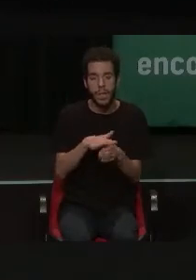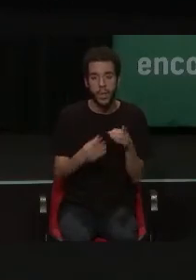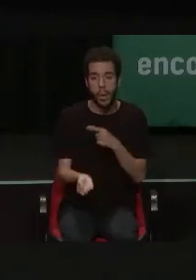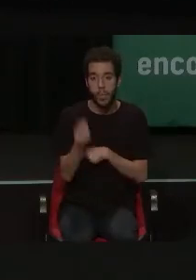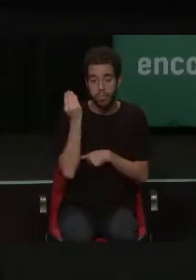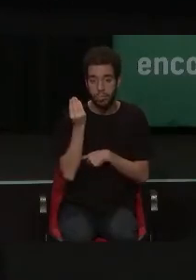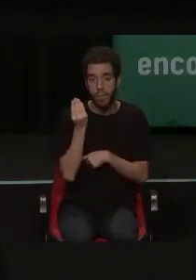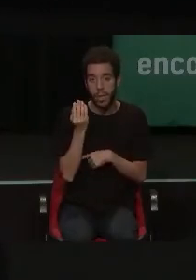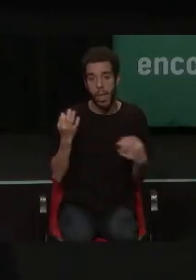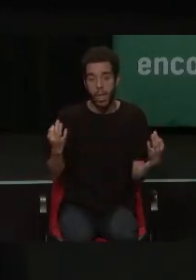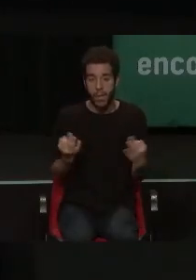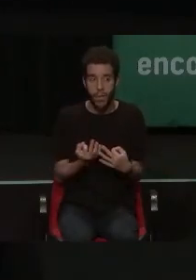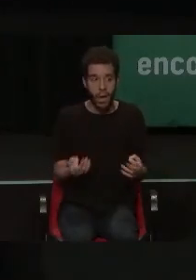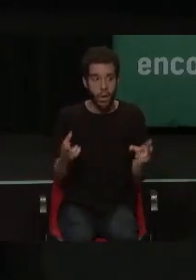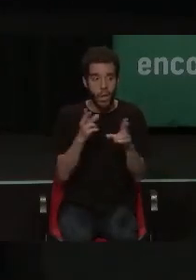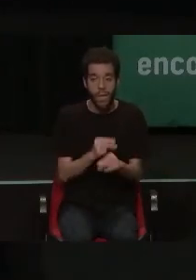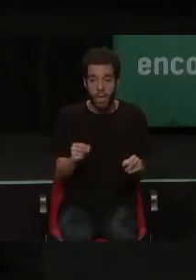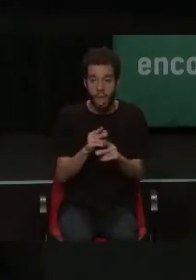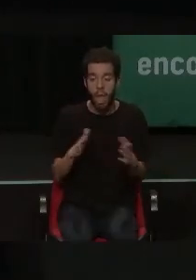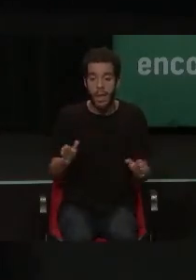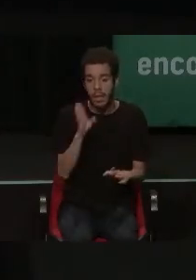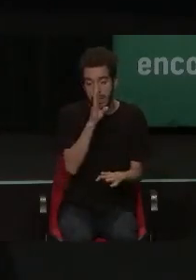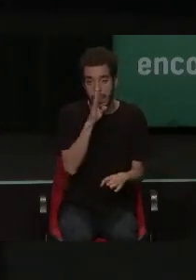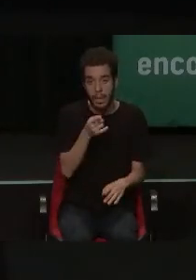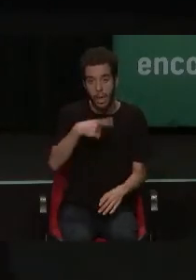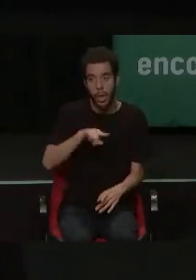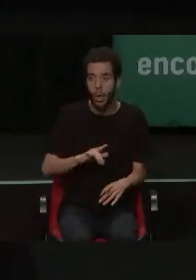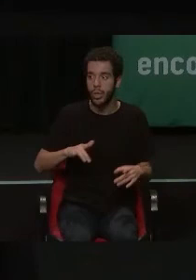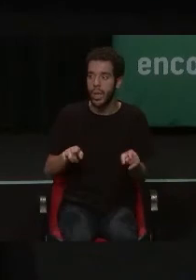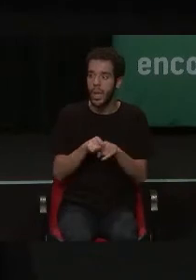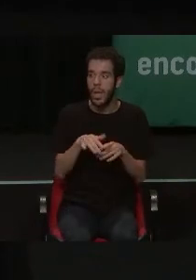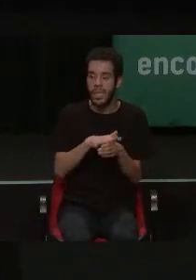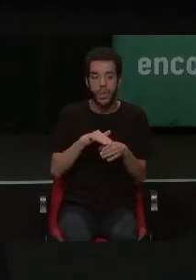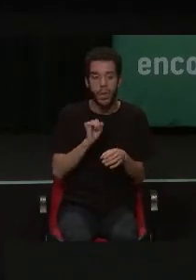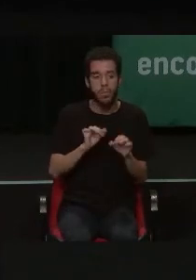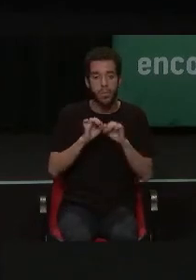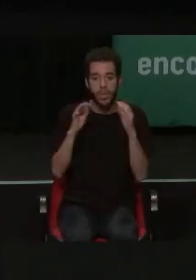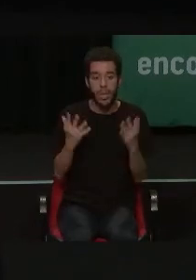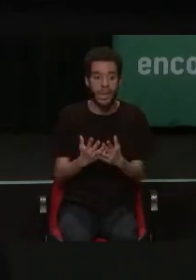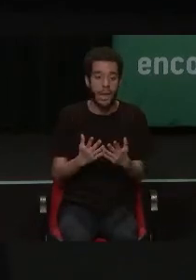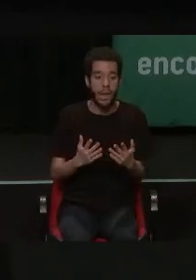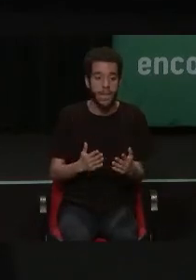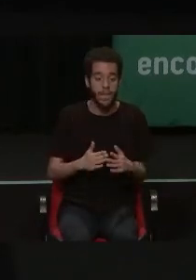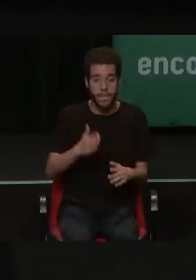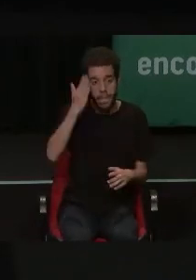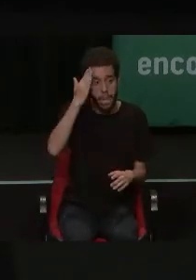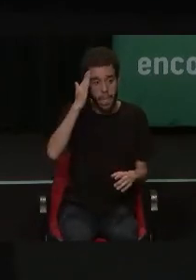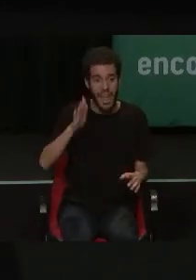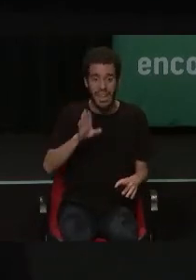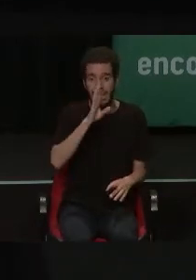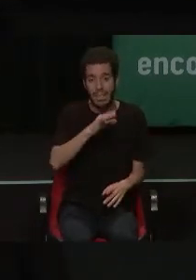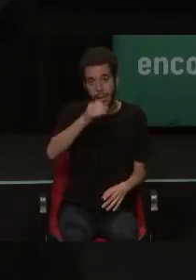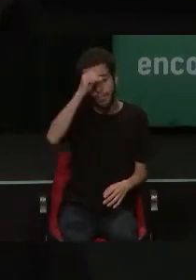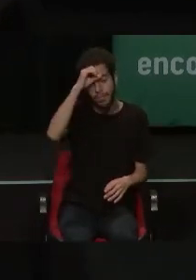nós, a verdade é que se este resultado se conseguirmos generalizar, enfim, hipoteticamente, o facto de ser impulsivo